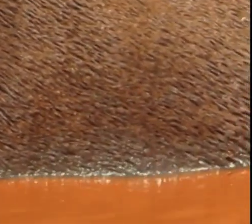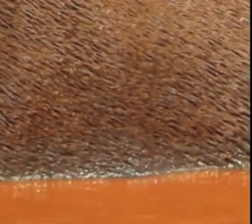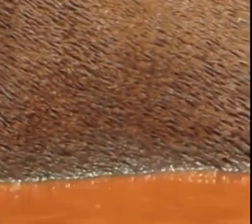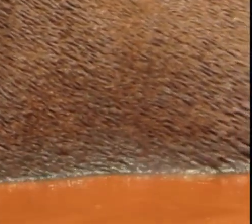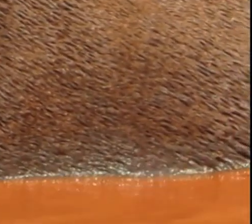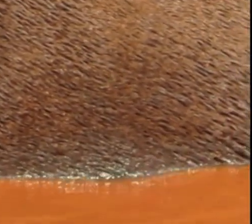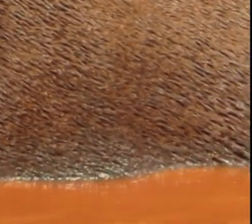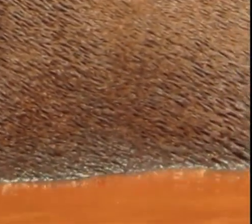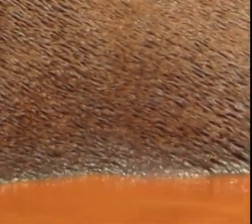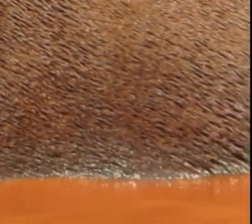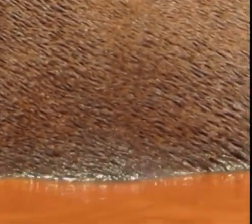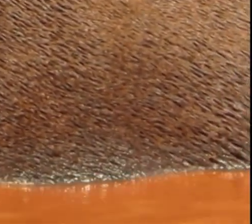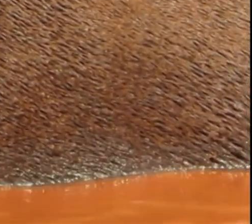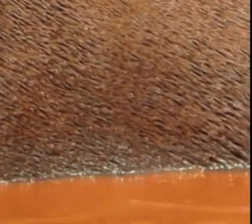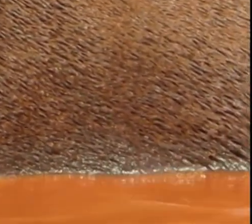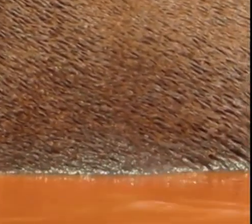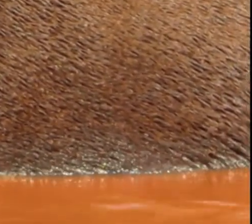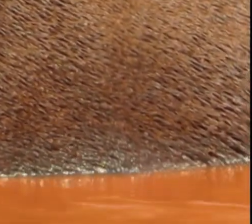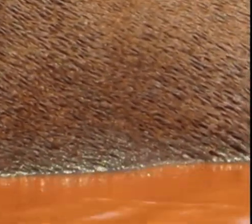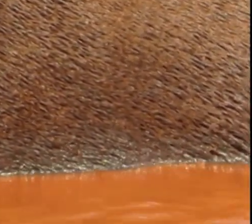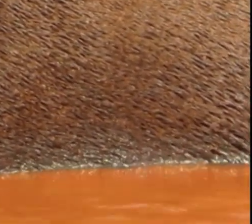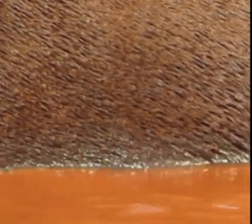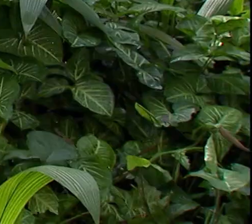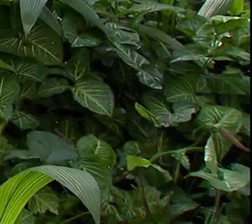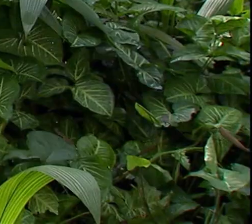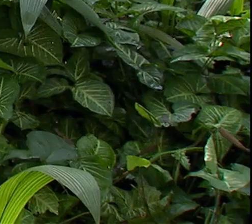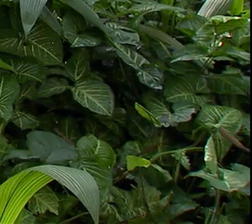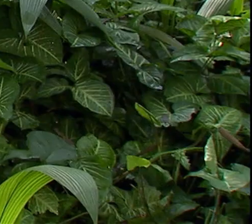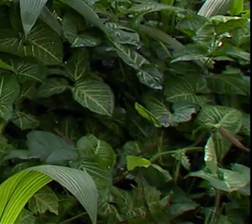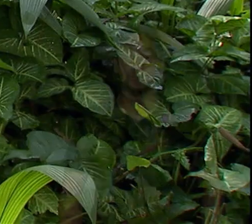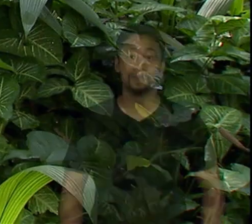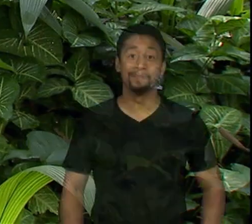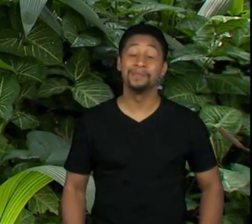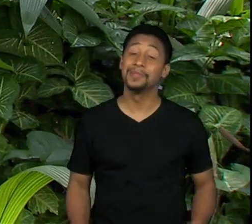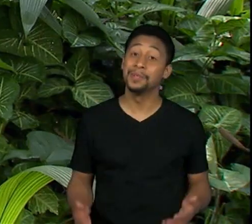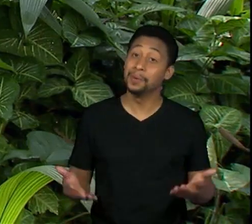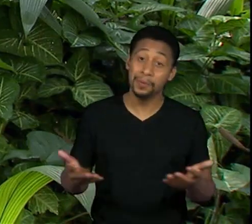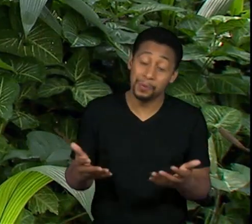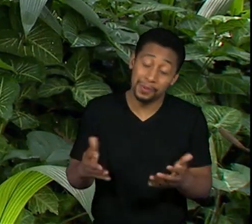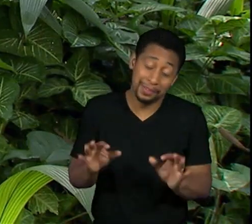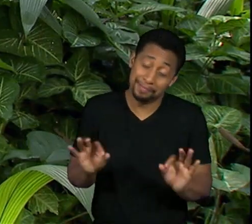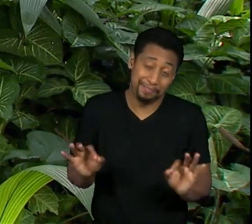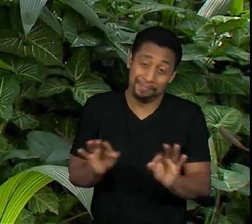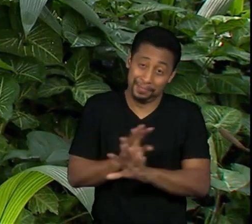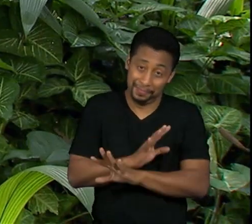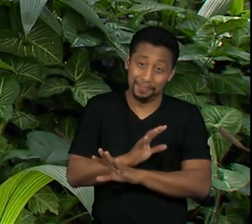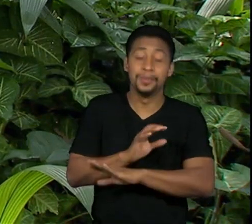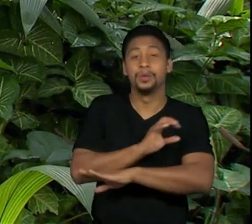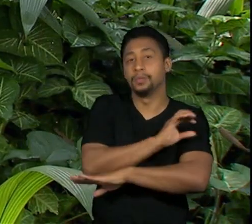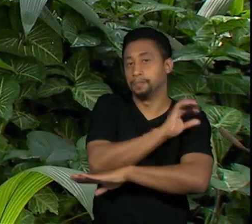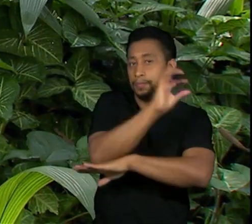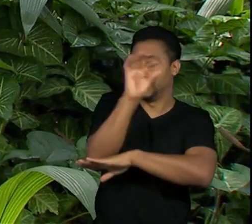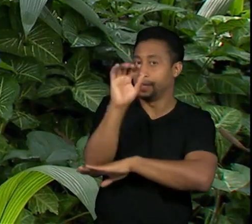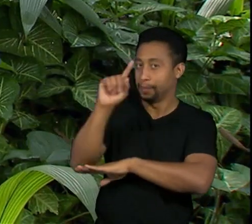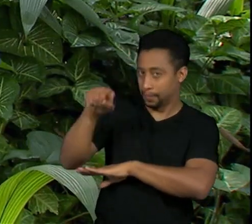E por hoje é só. No próximo Repórter